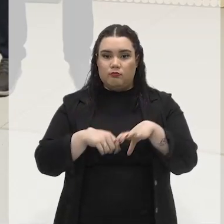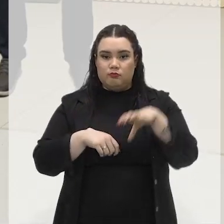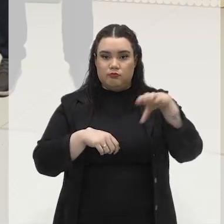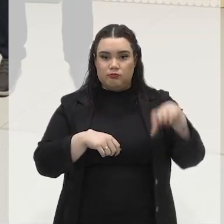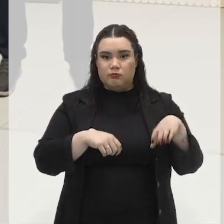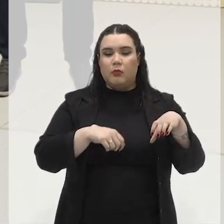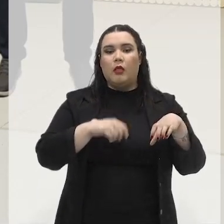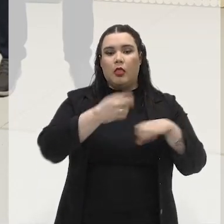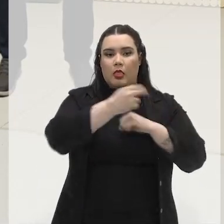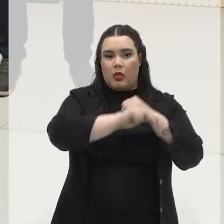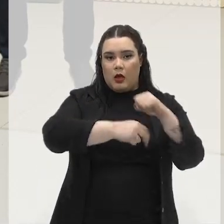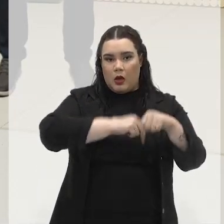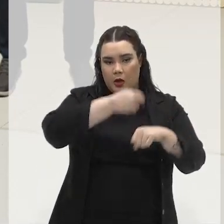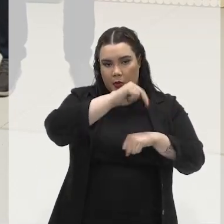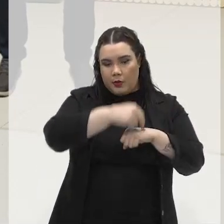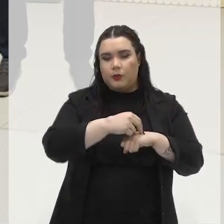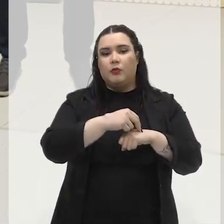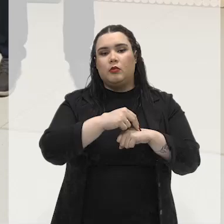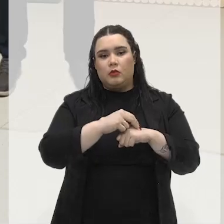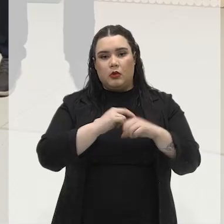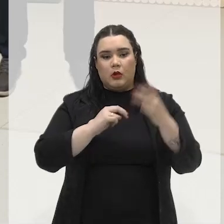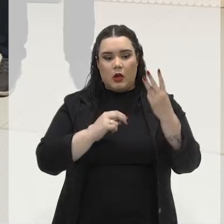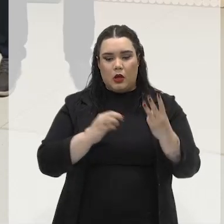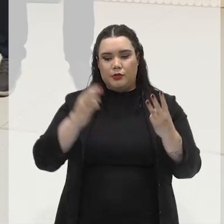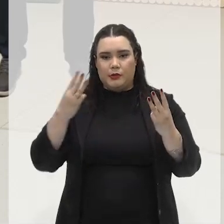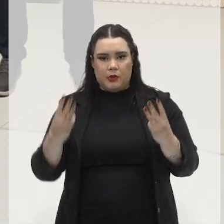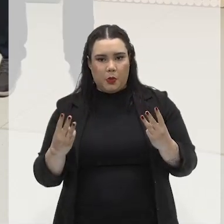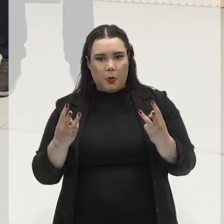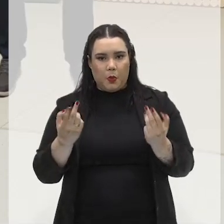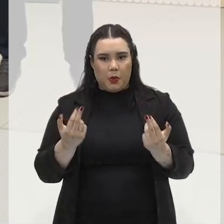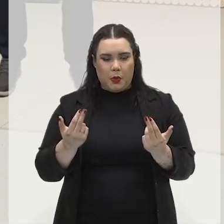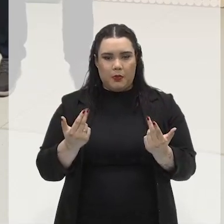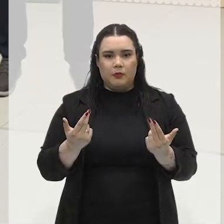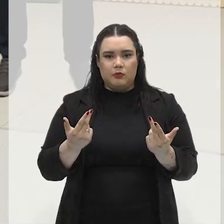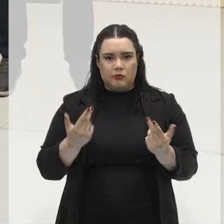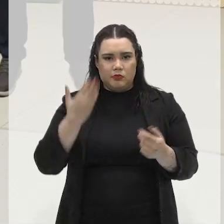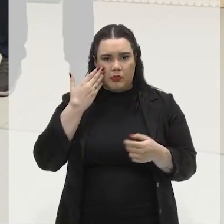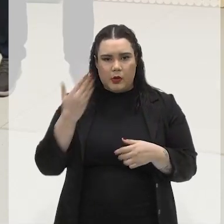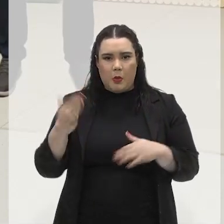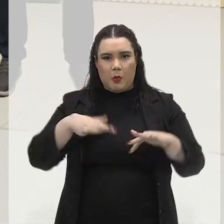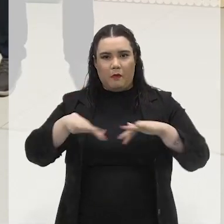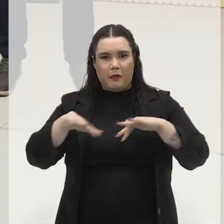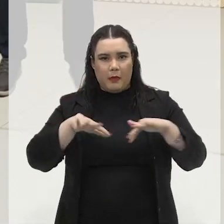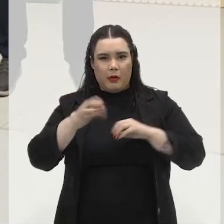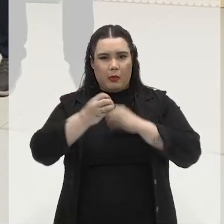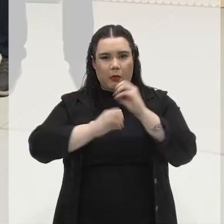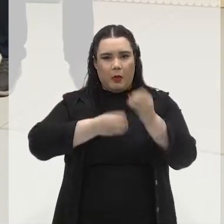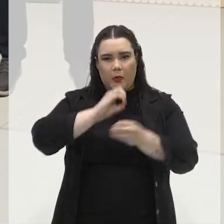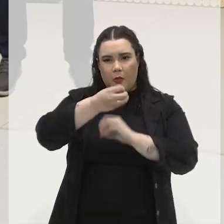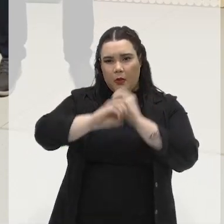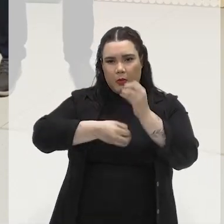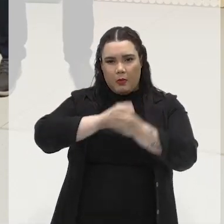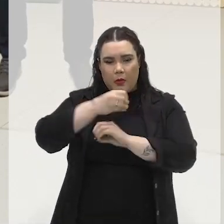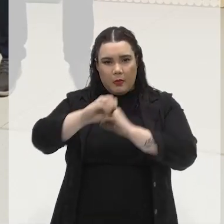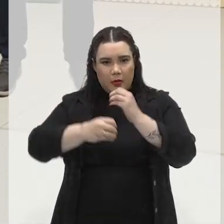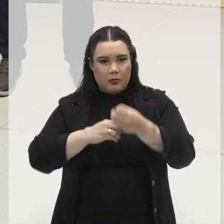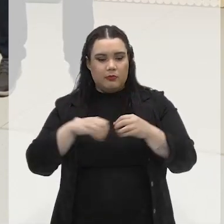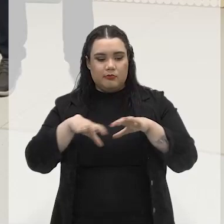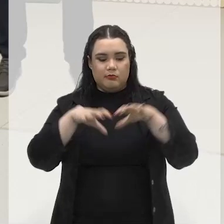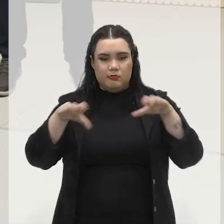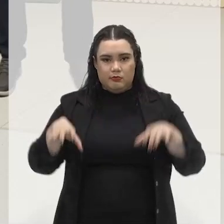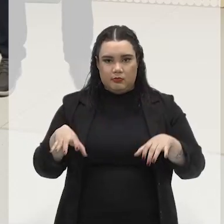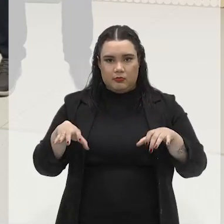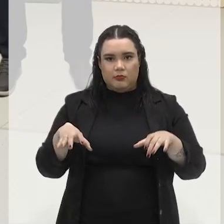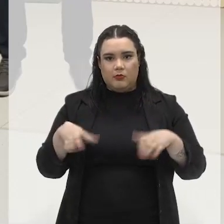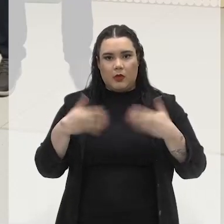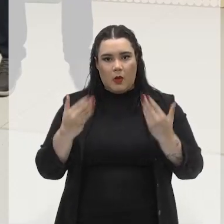3 quarks, tá, pessoal? É formado aí por 3 quarks. Olha só que bacana, né, gente? Então quer dizer, professor, que o